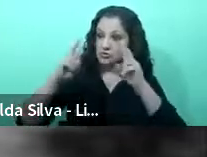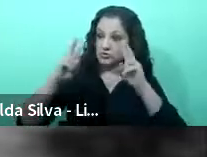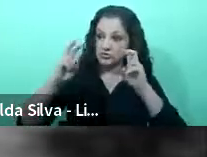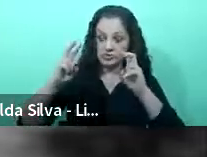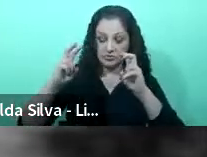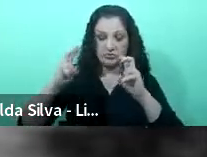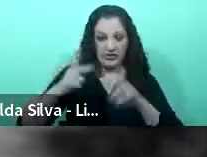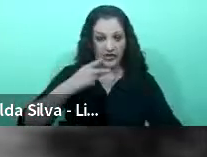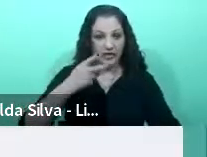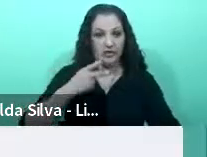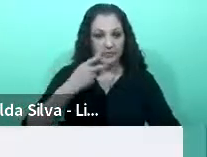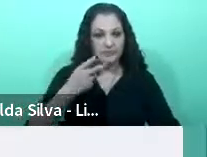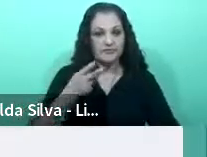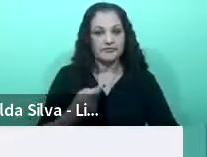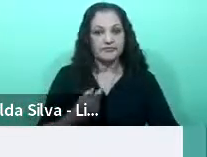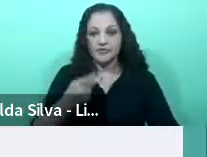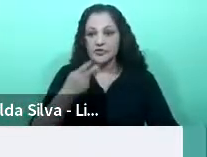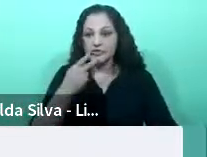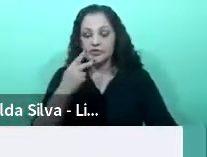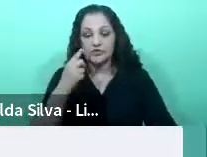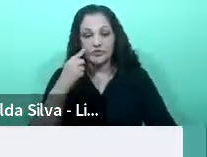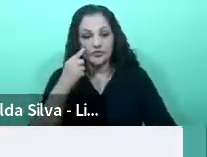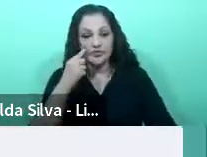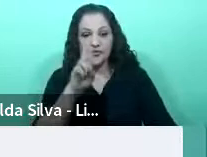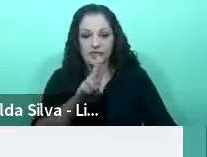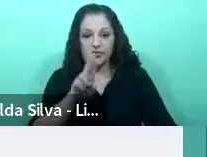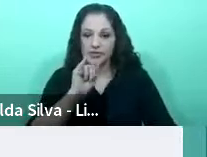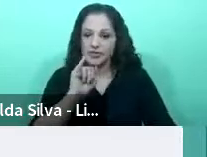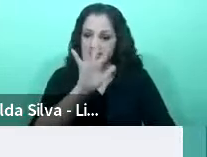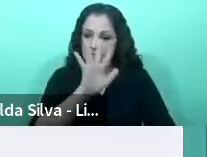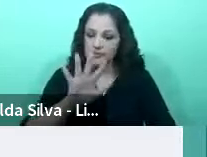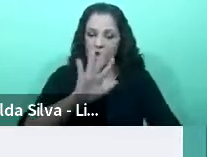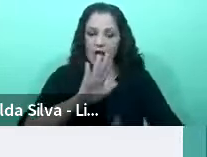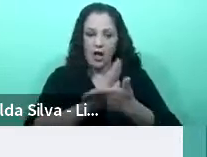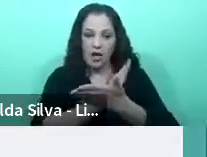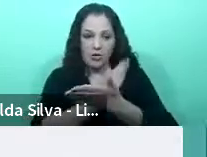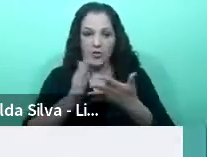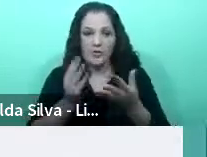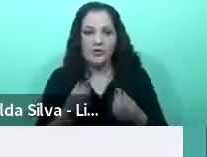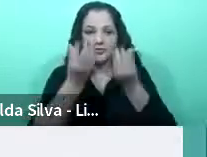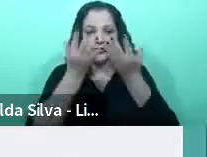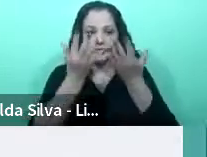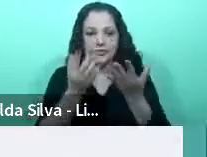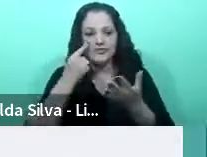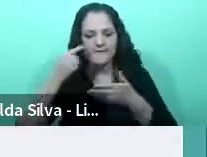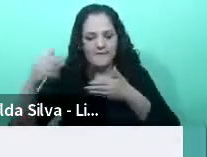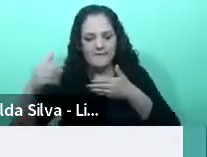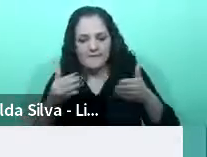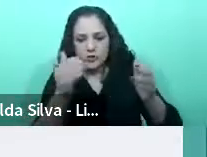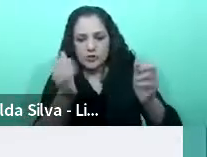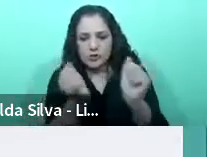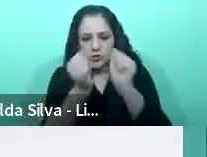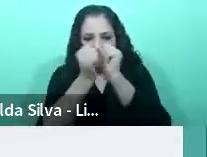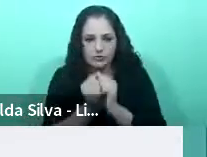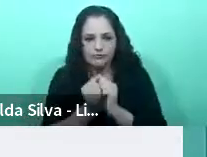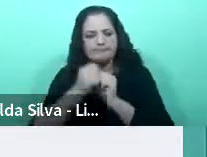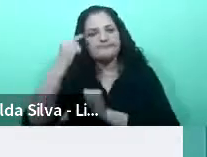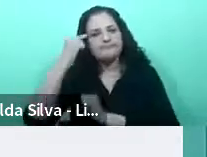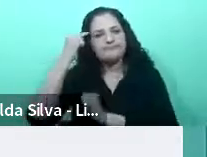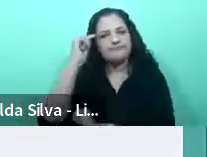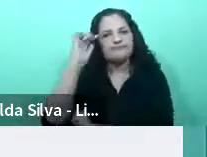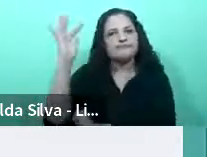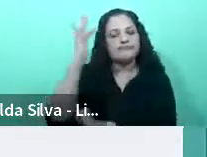E, como eu disse, eu vou utilizar algumas imagens para que a gente vá caminhando juntos e